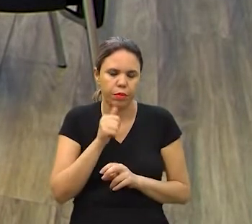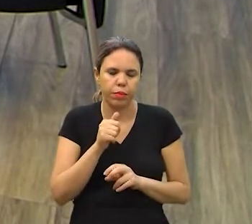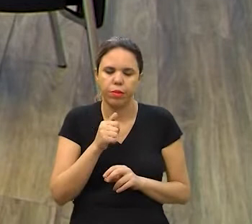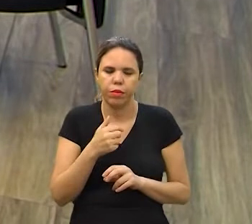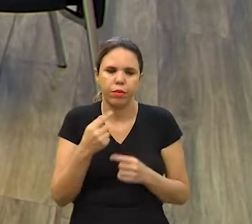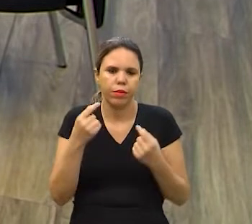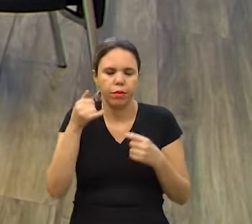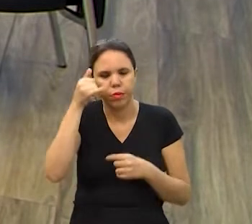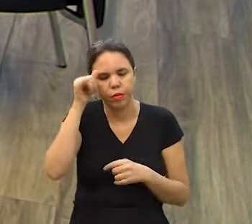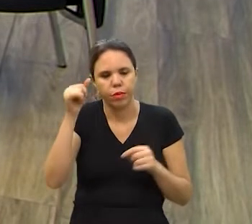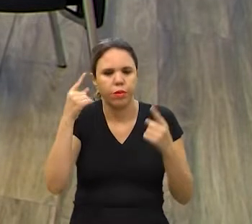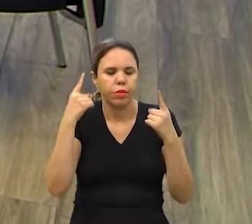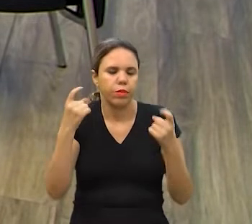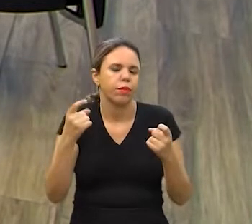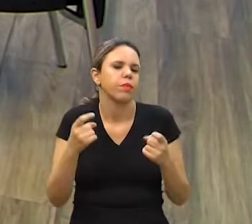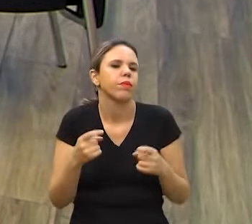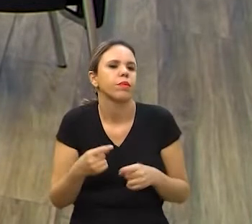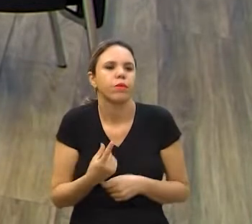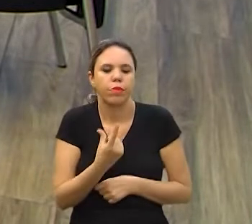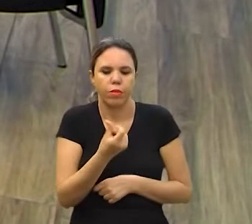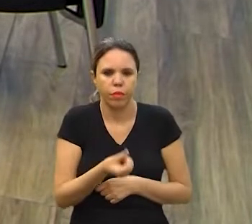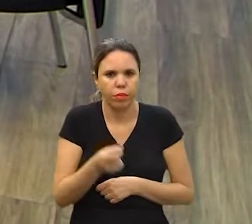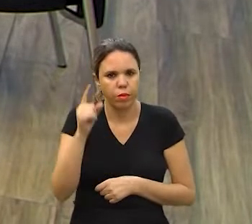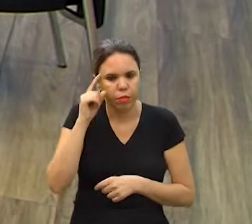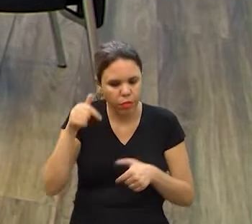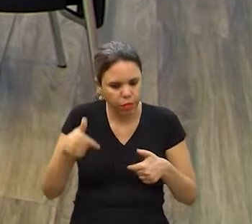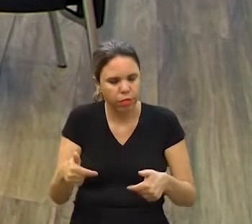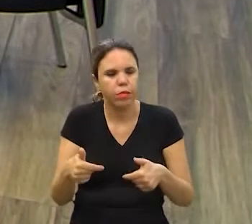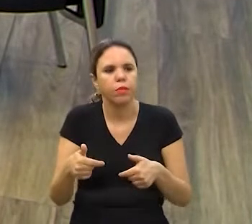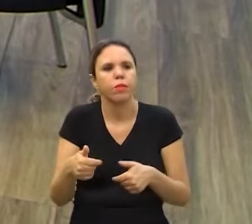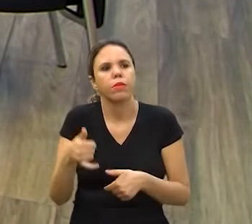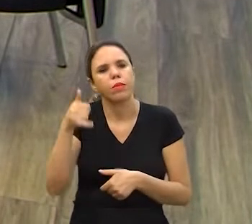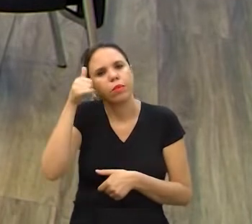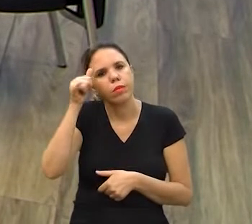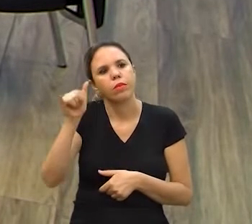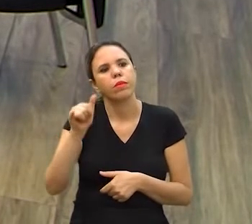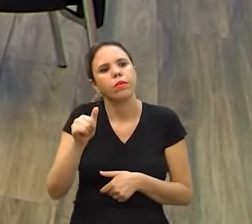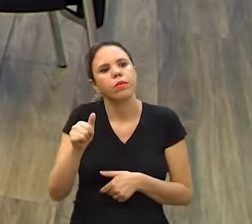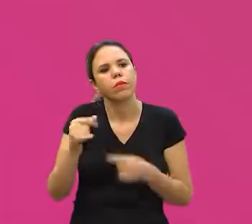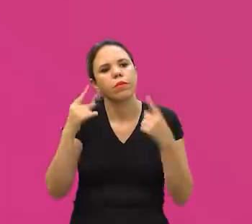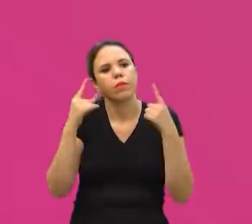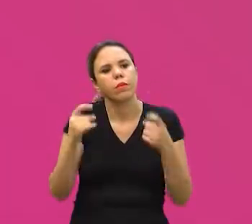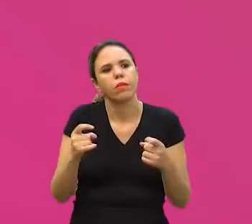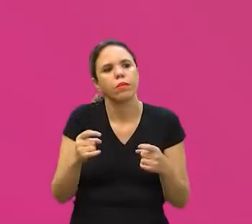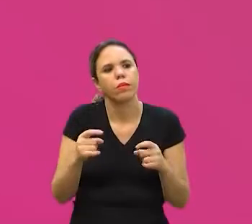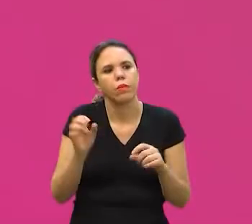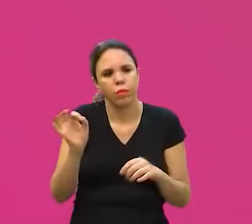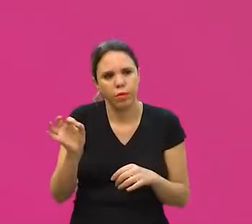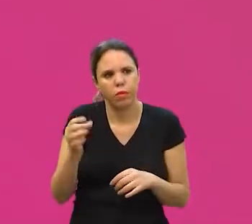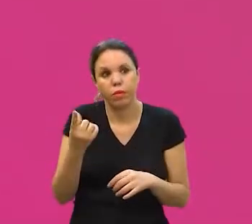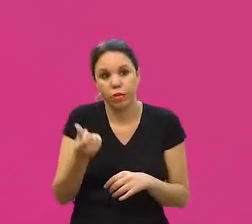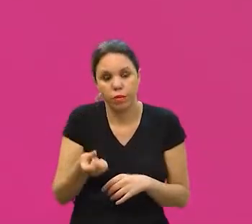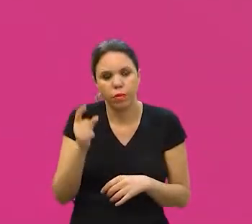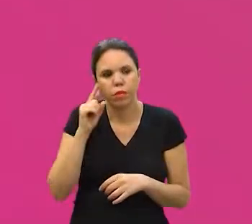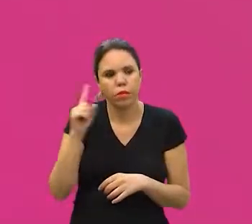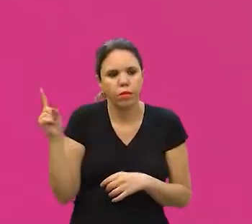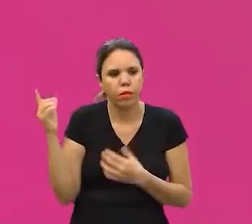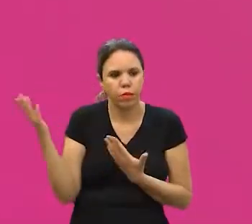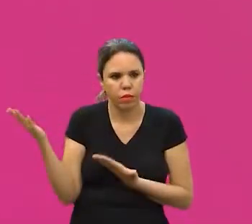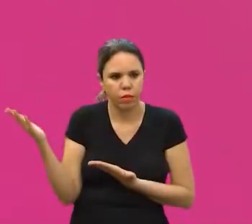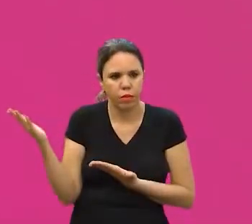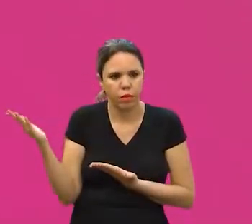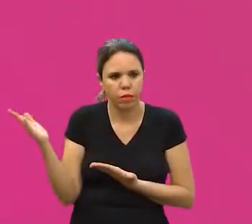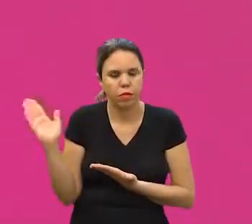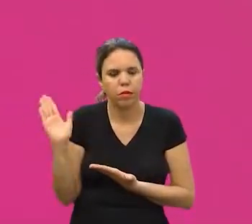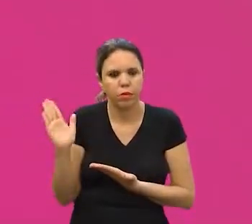à mulher, que são os 16 dias de enfrentamento, é isso, professor? Exatamente. Os 16